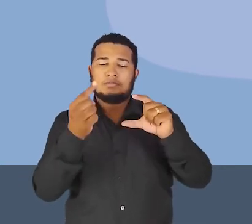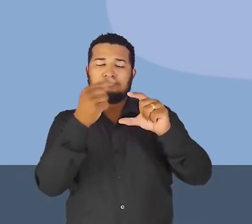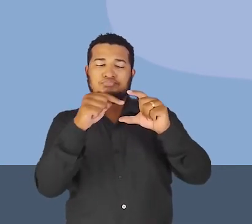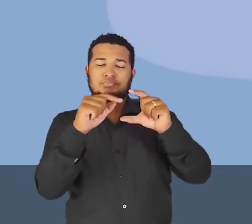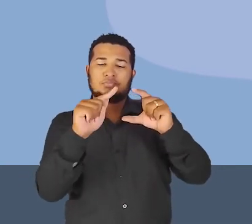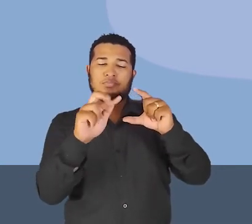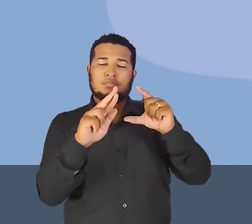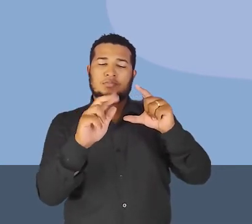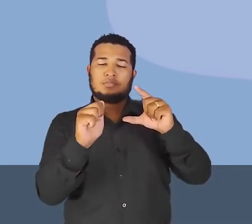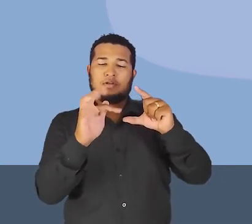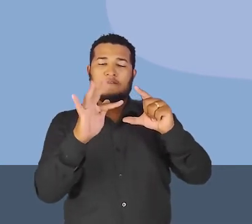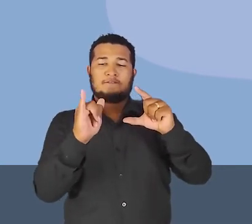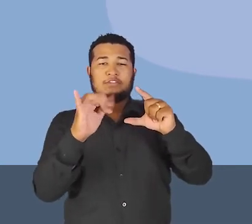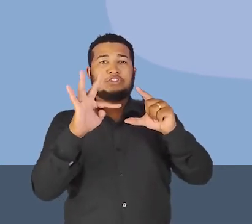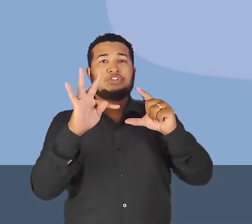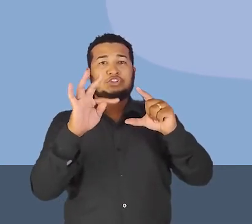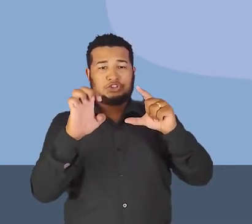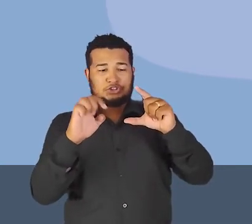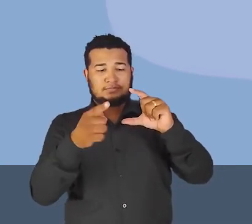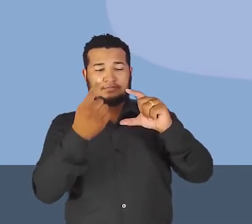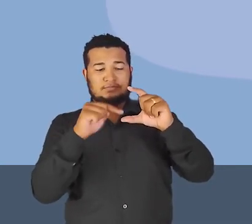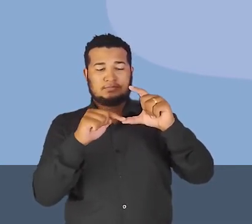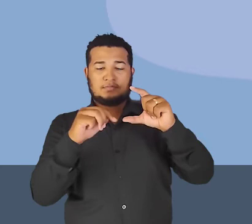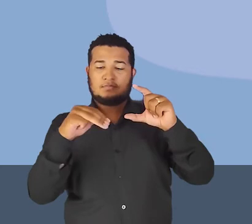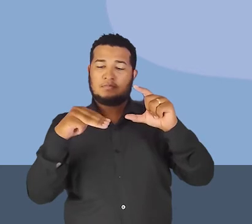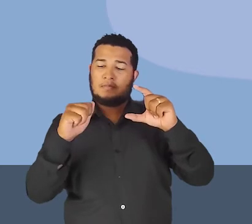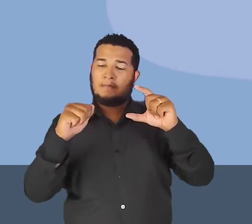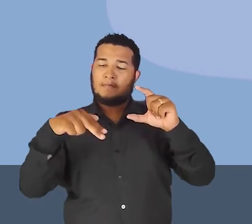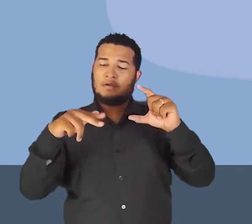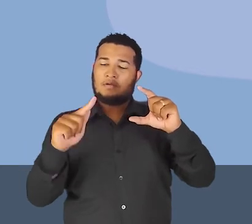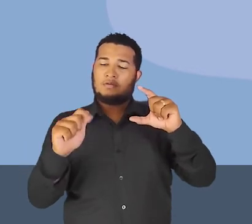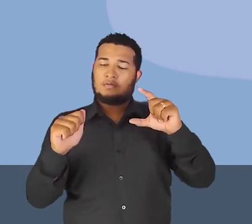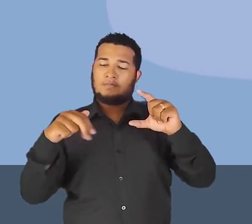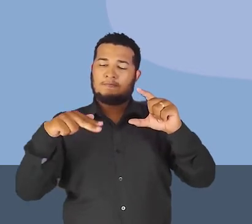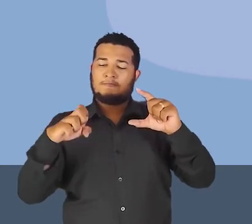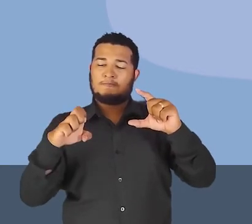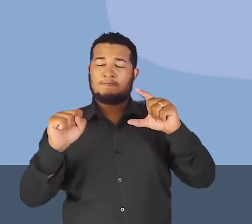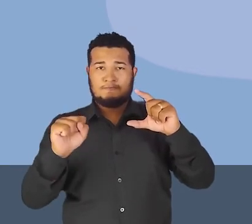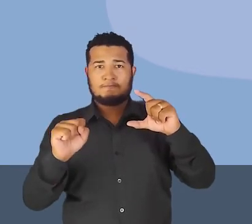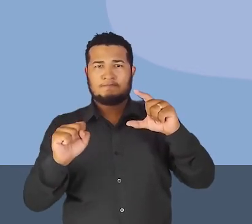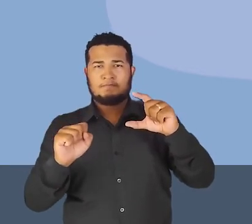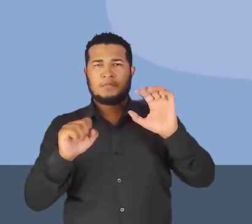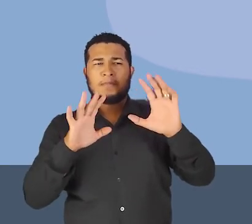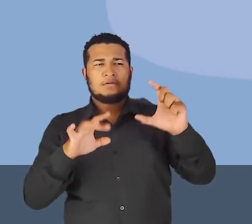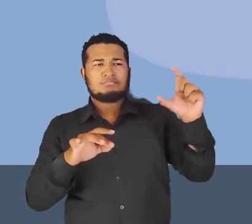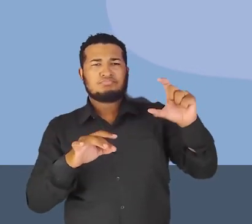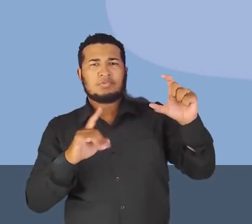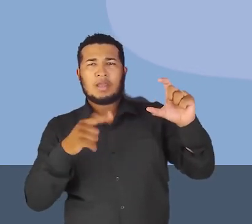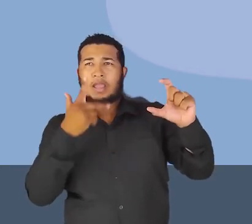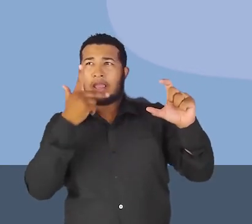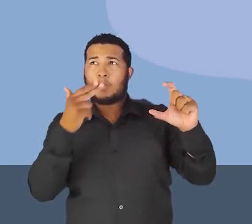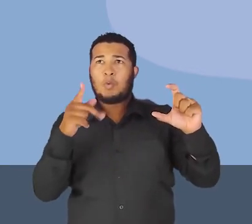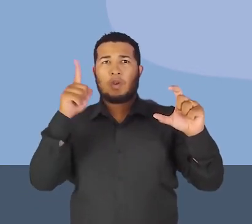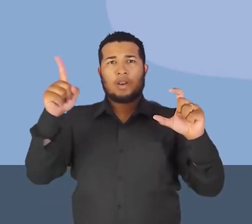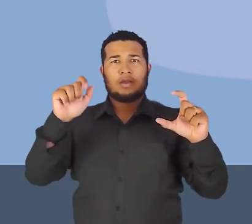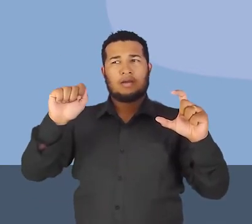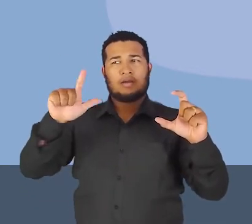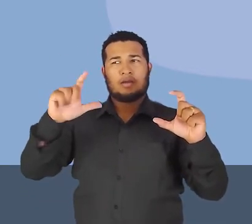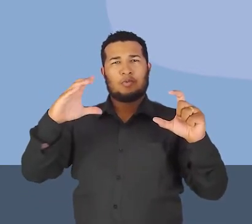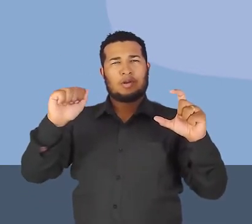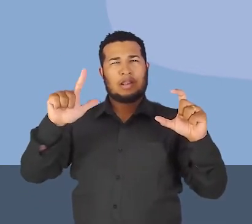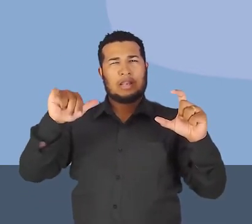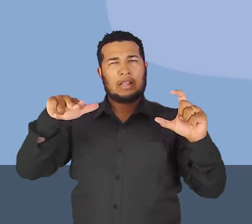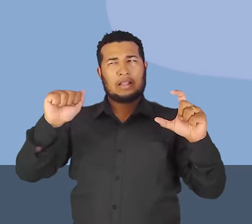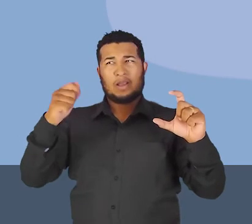meio e uma pastinha de dióxido de manganês. Aí você vai falar, mas essa pilha é a mesma coisa que pilha alcalina? Ela é